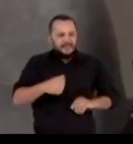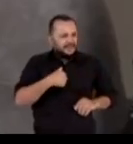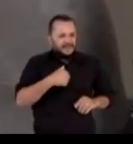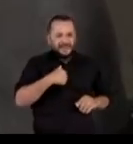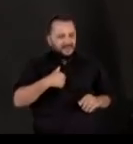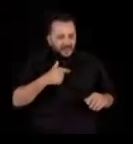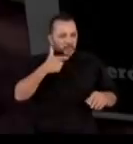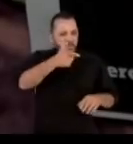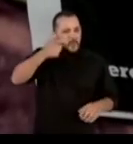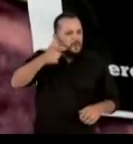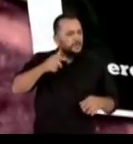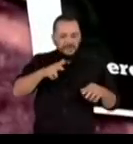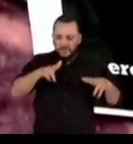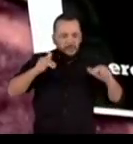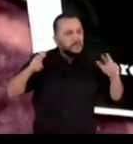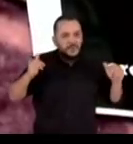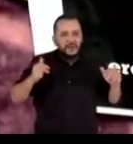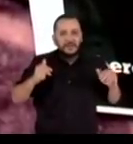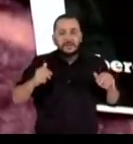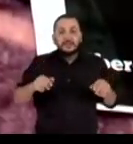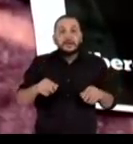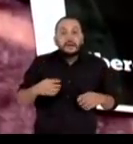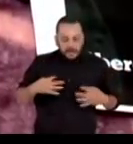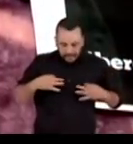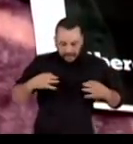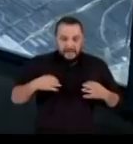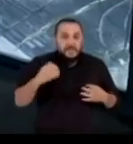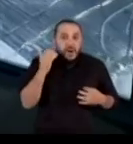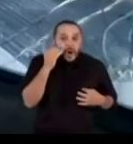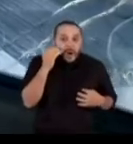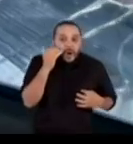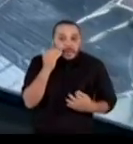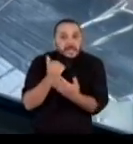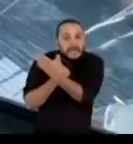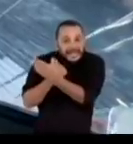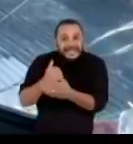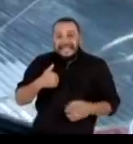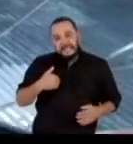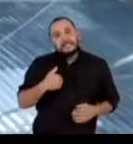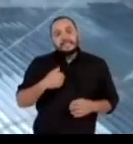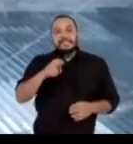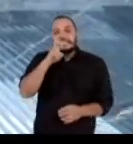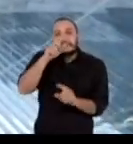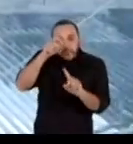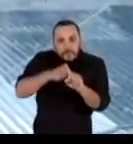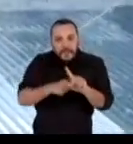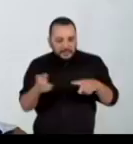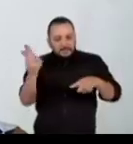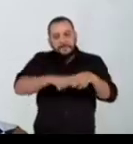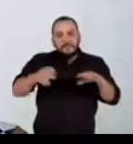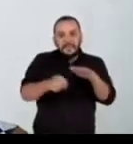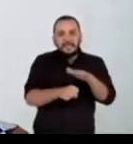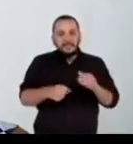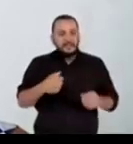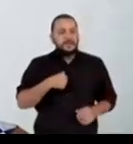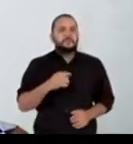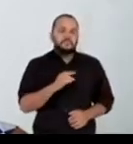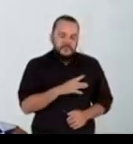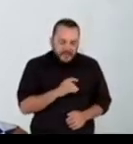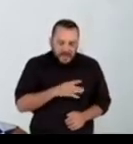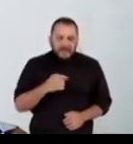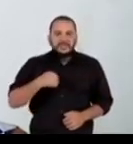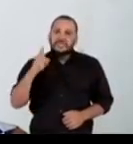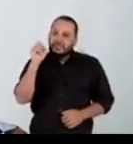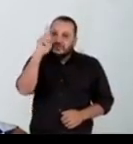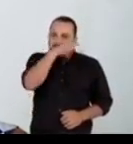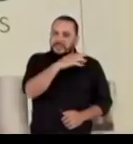vou cometer um crime na minha vida. Uma camiseta rosa fez Vlad Edson ficar 5 meses atrás das grades. Fiquei com muito medo, então foi difícil para